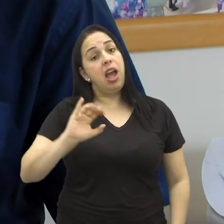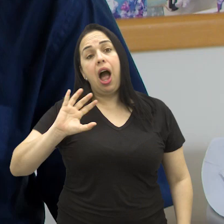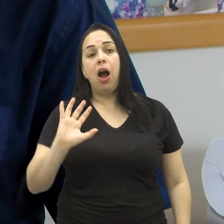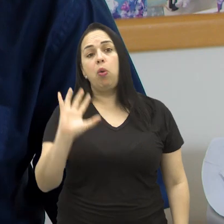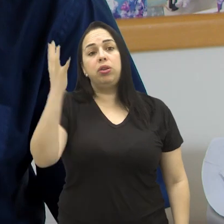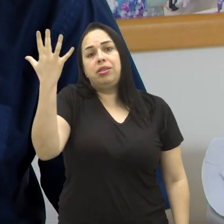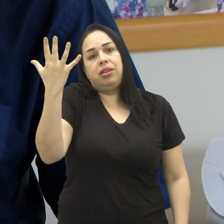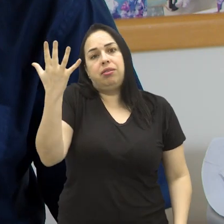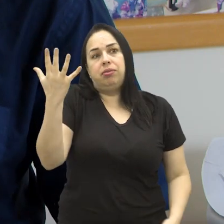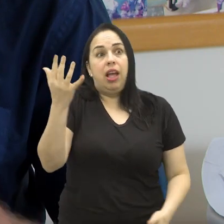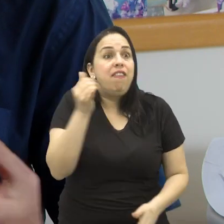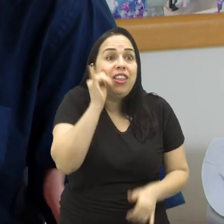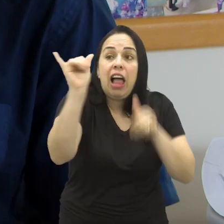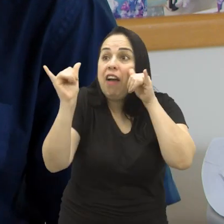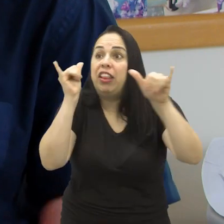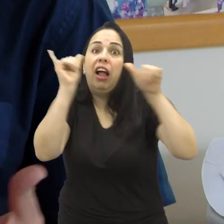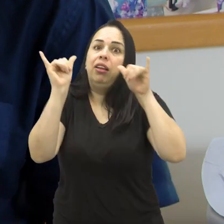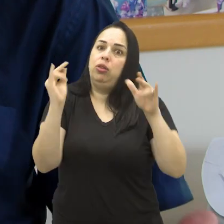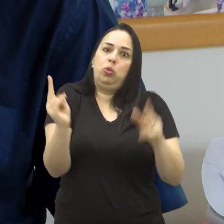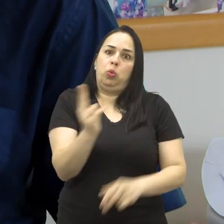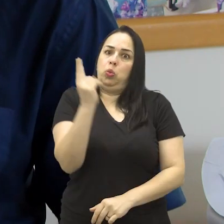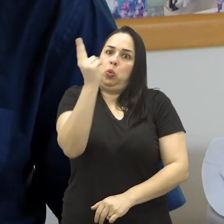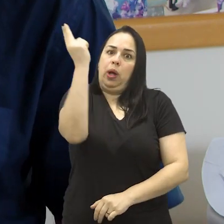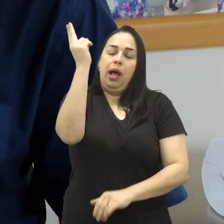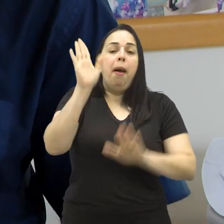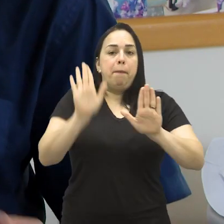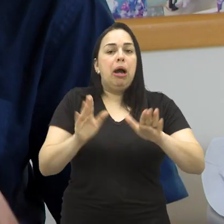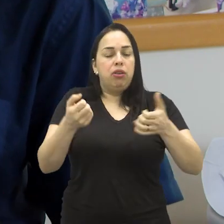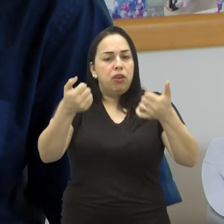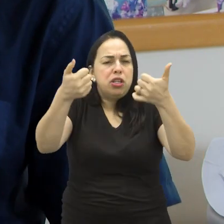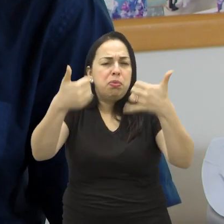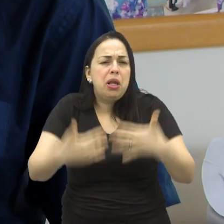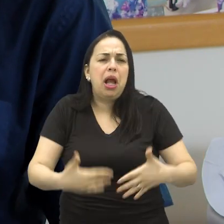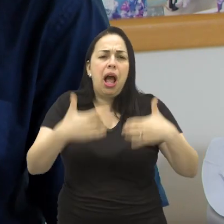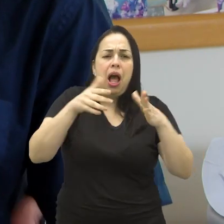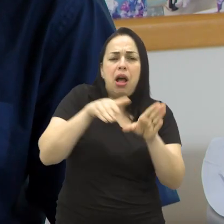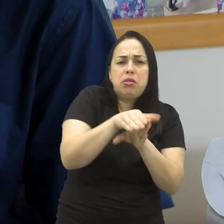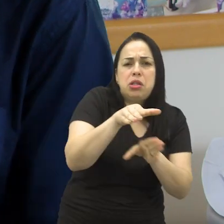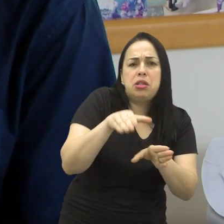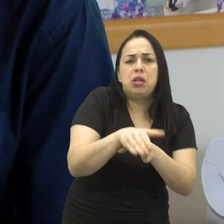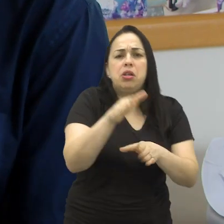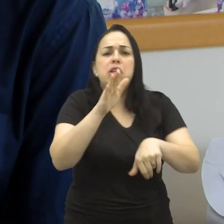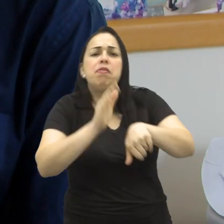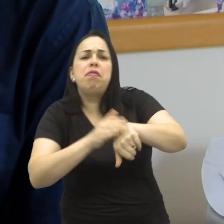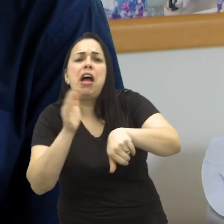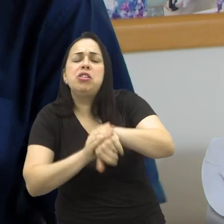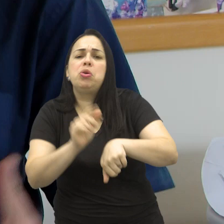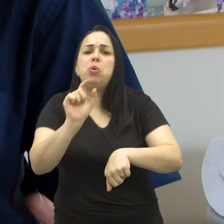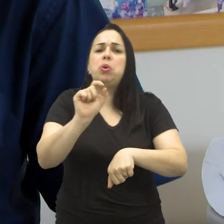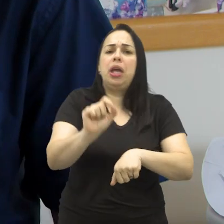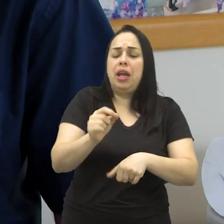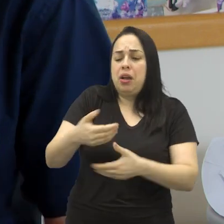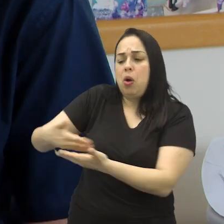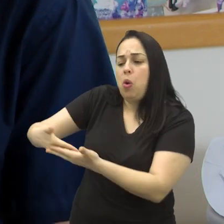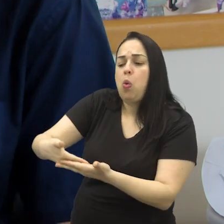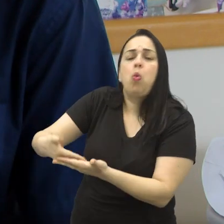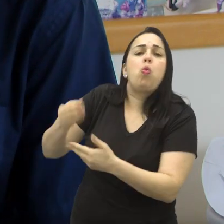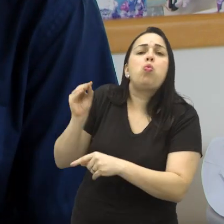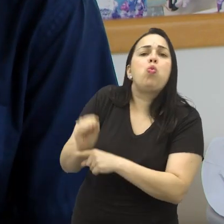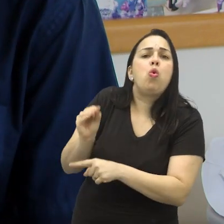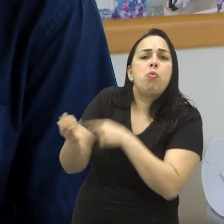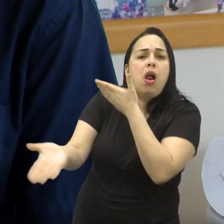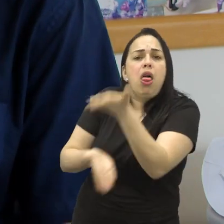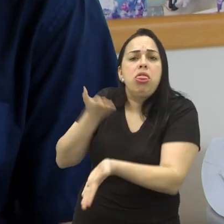Mas se tivermos, não é possível evitar tudo, né? Nós vamos esclarecer as pessoas do que se faz com uma